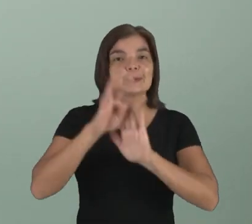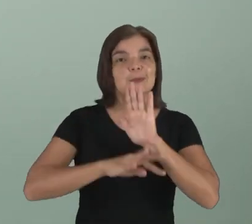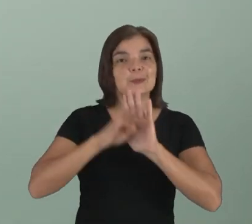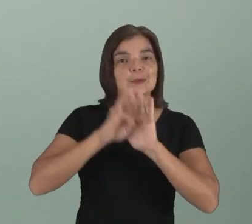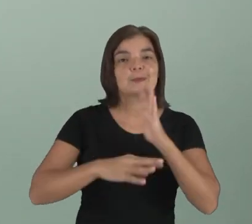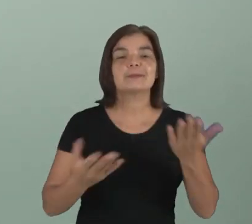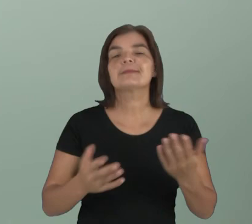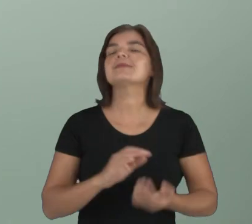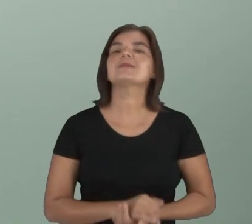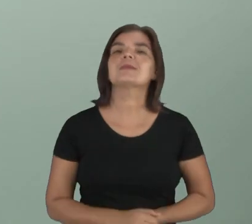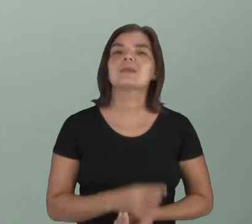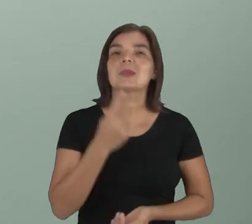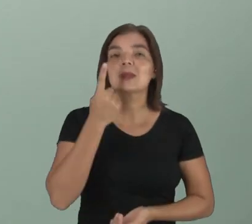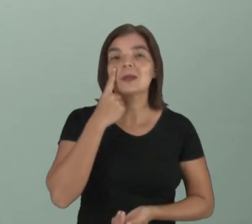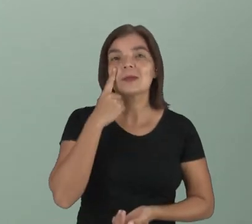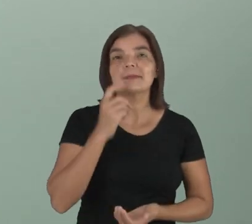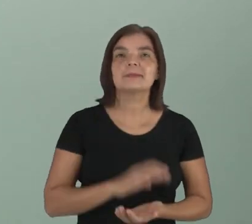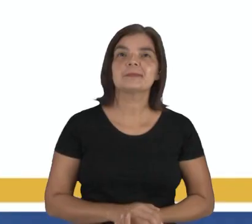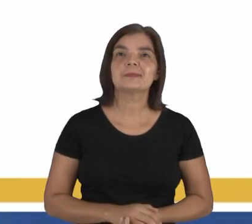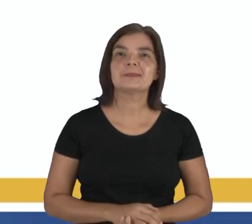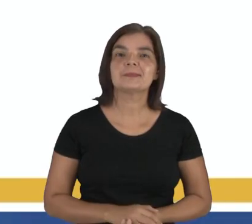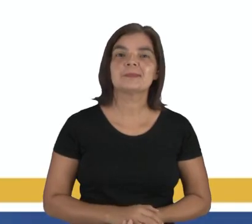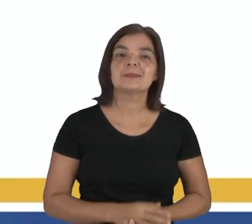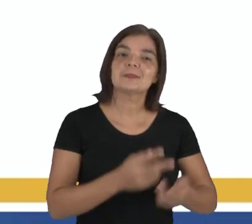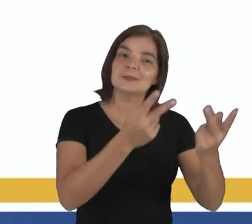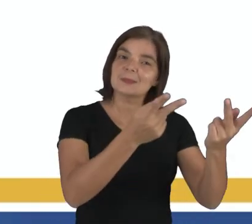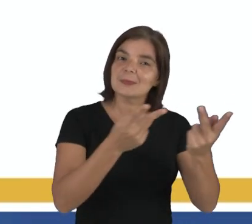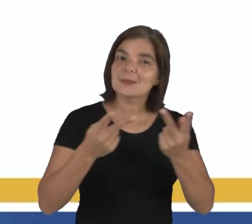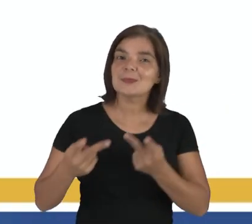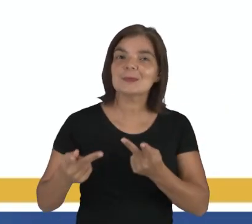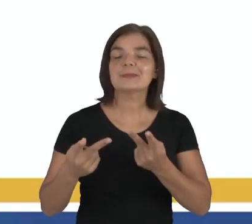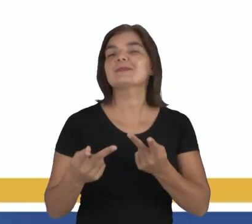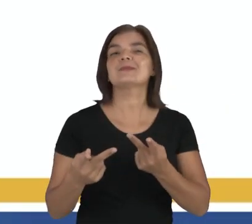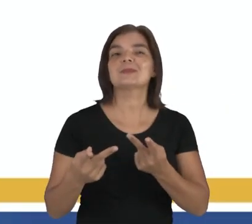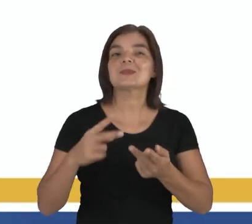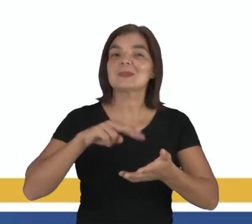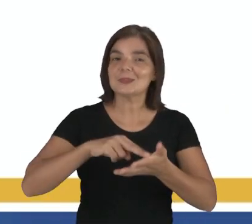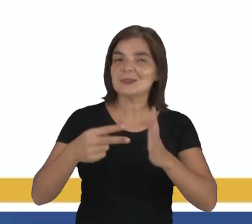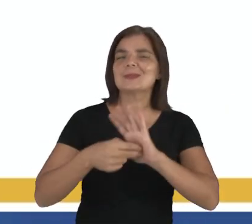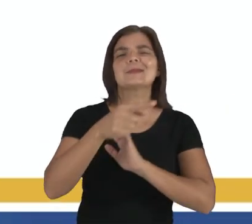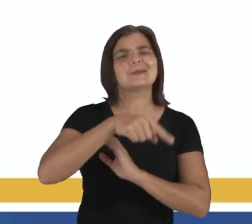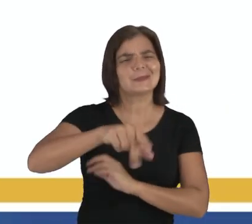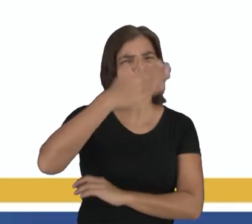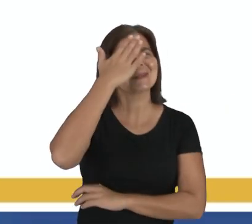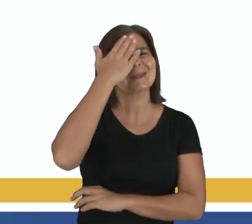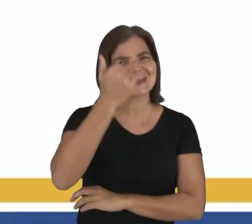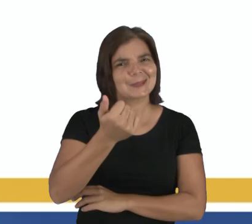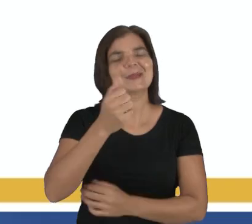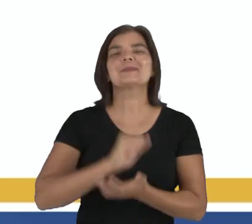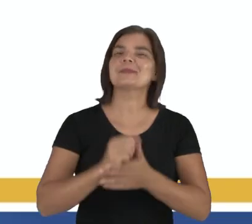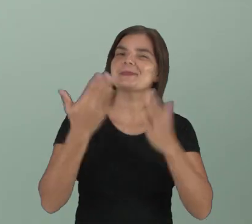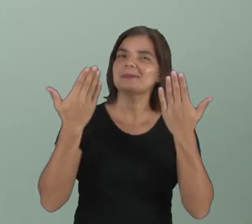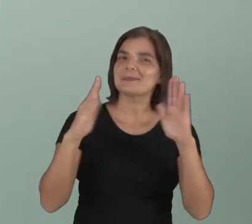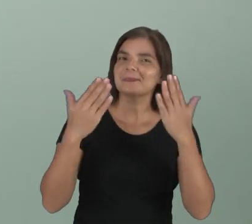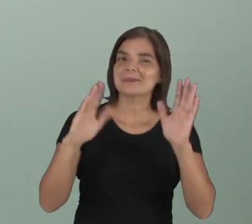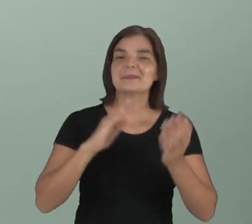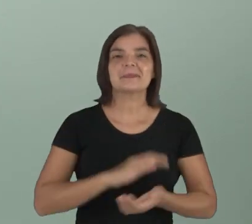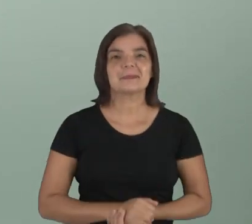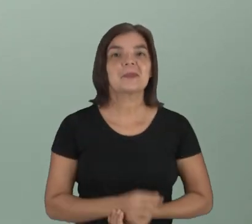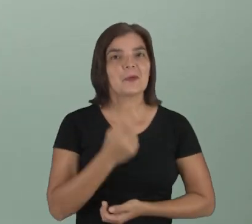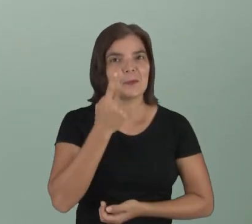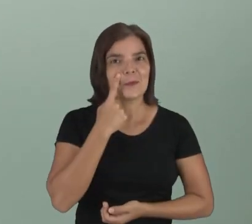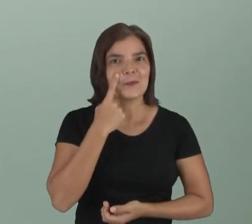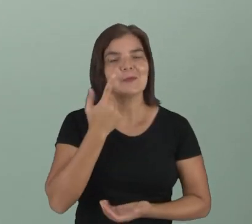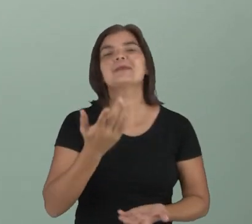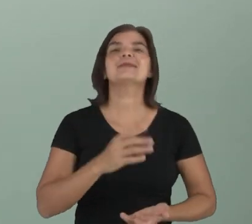texto? Ele foi para fazer um convite. Eu sei que você acertou. Parabéns!